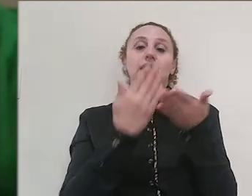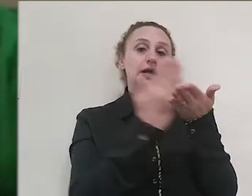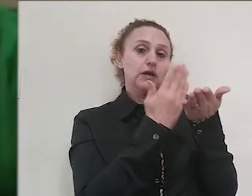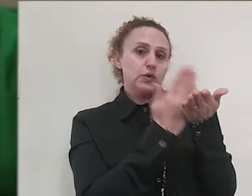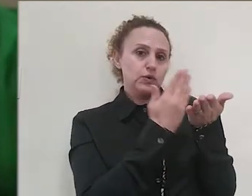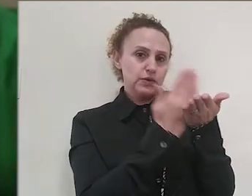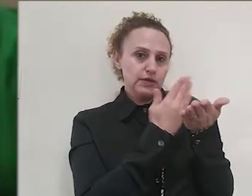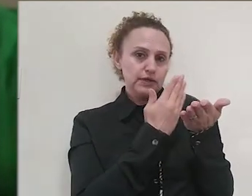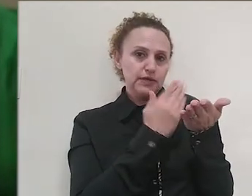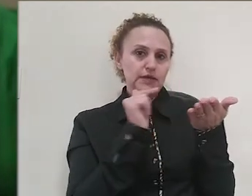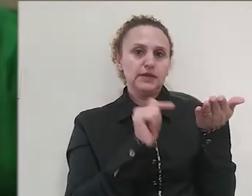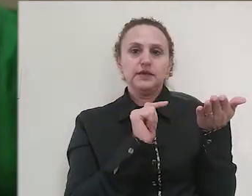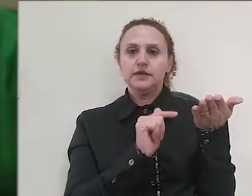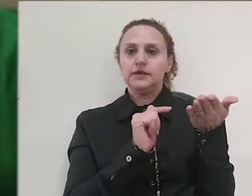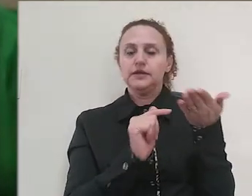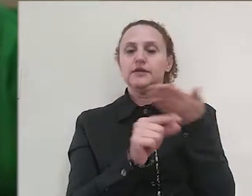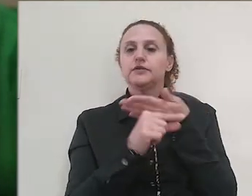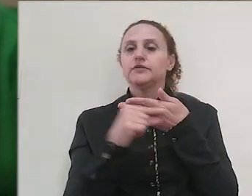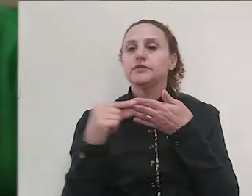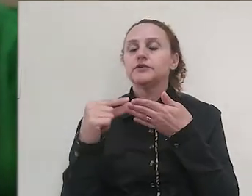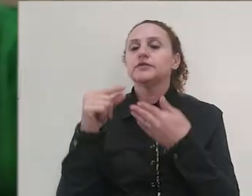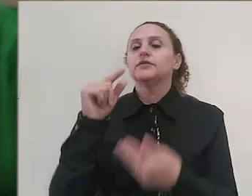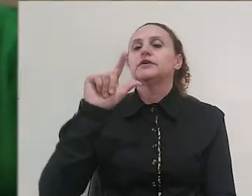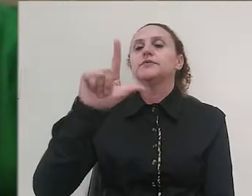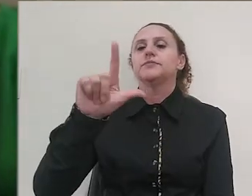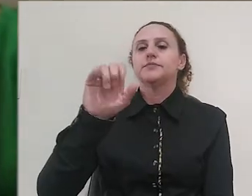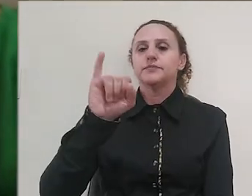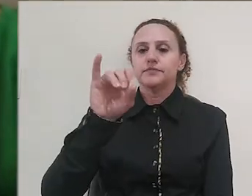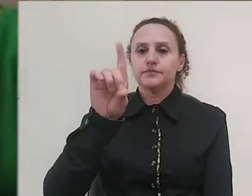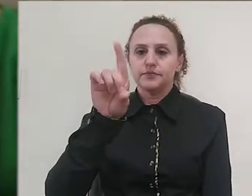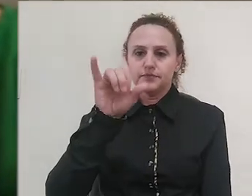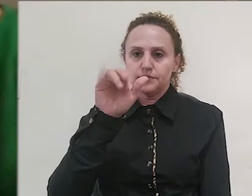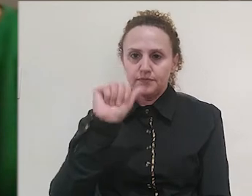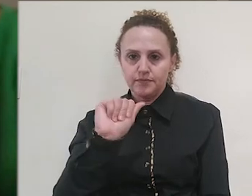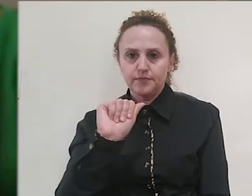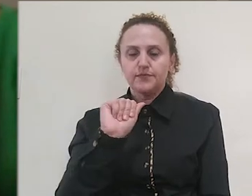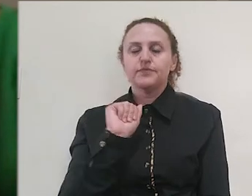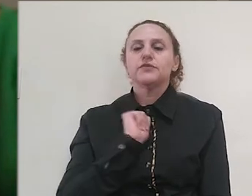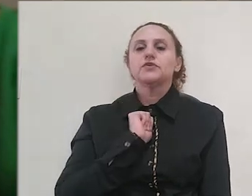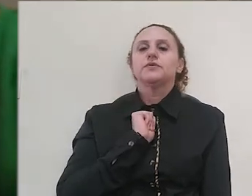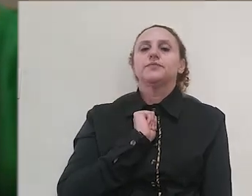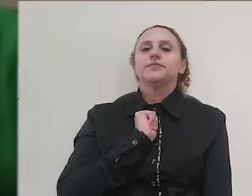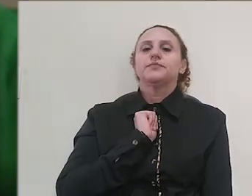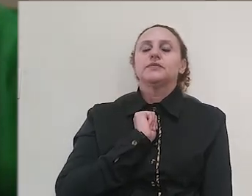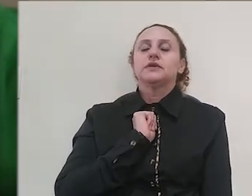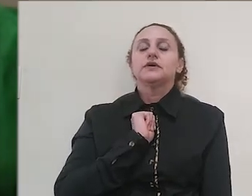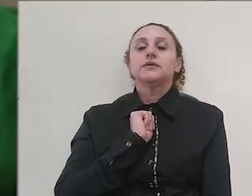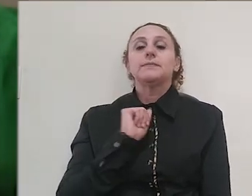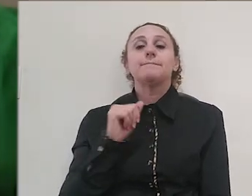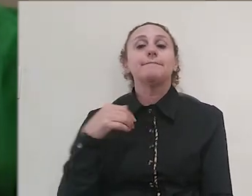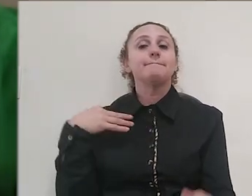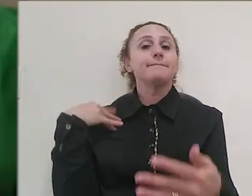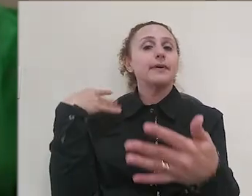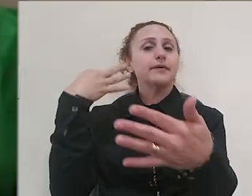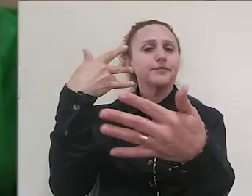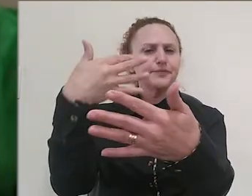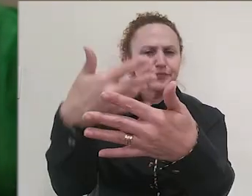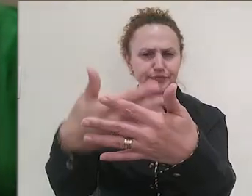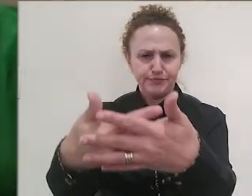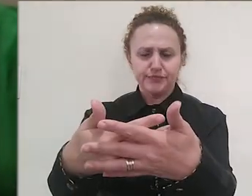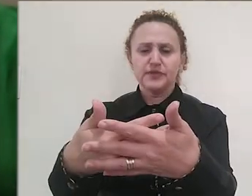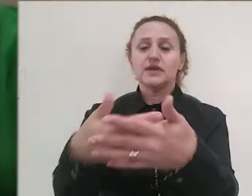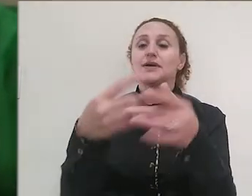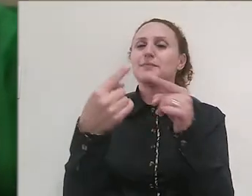livro Períodos Literários, da Lídia Cademartori, mas nós vamos estender um pouco a discussão que ela